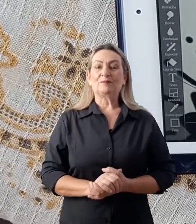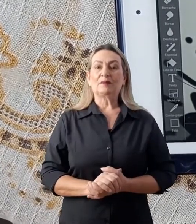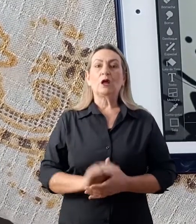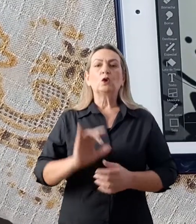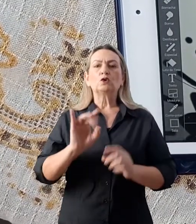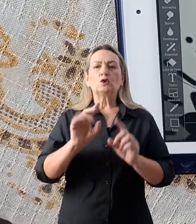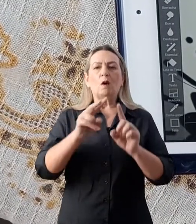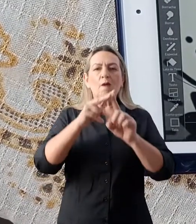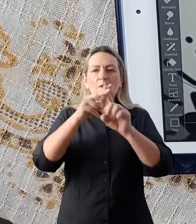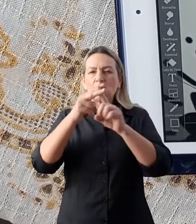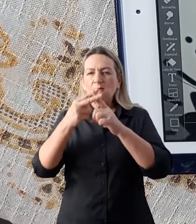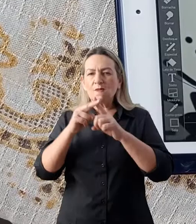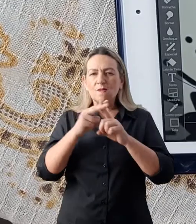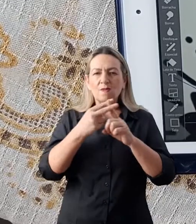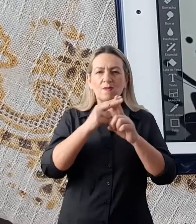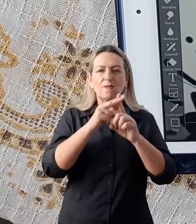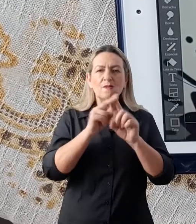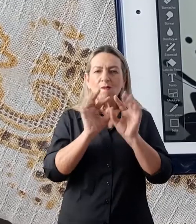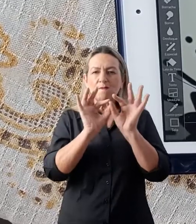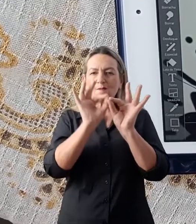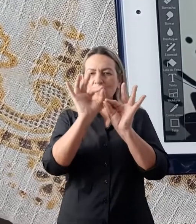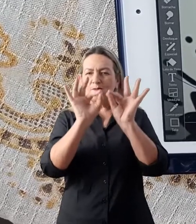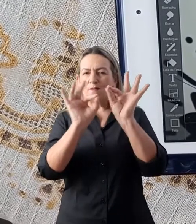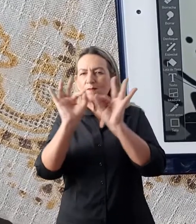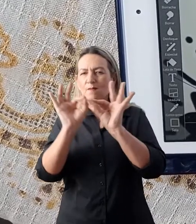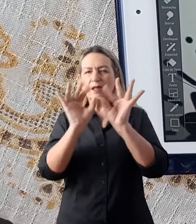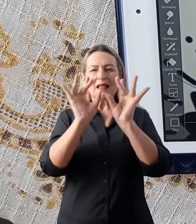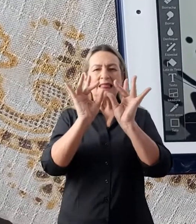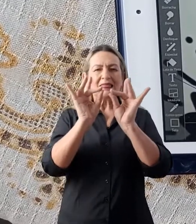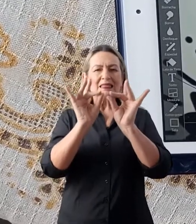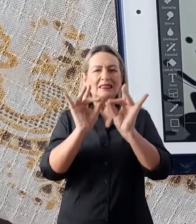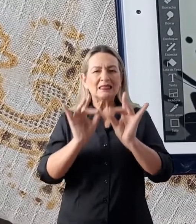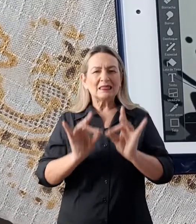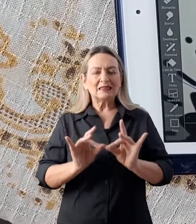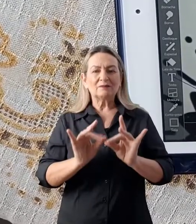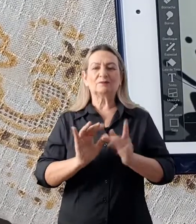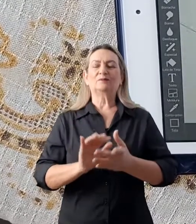Vou fazer só mais alguns ajustes.